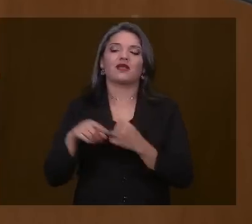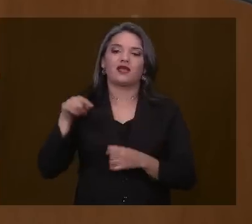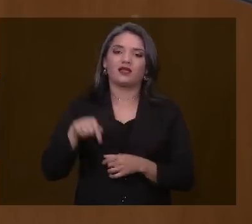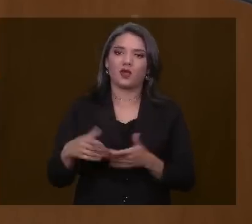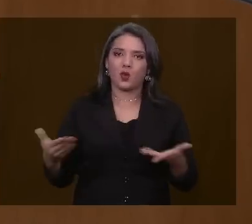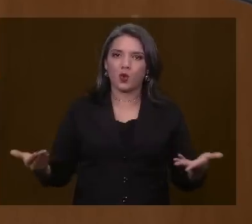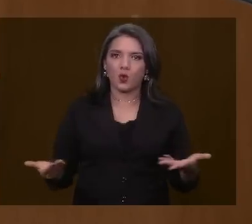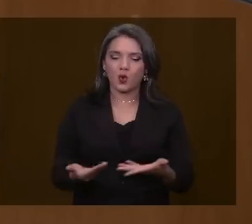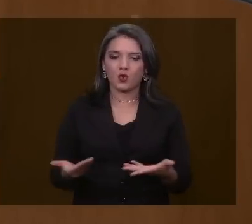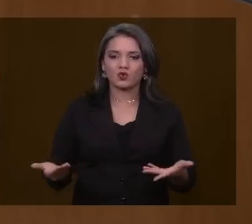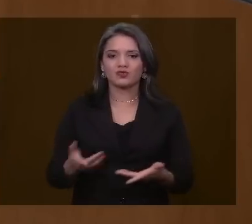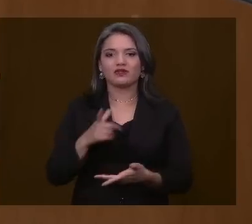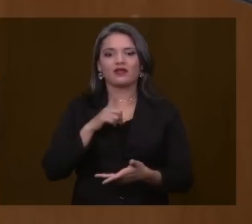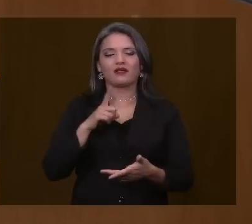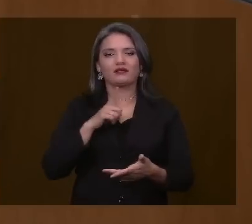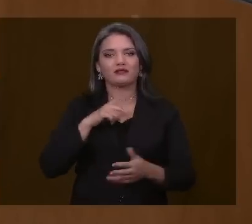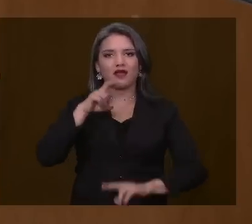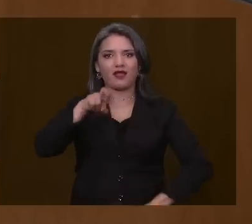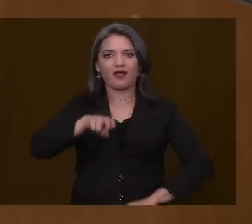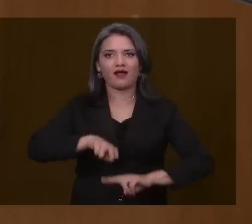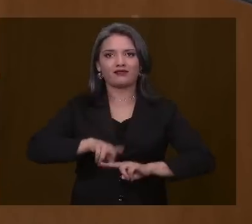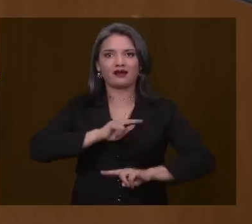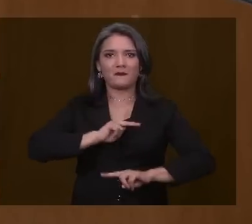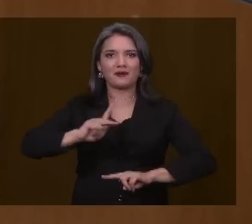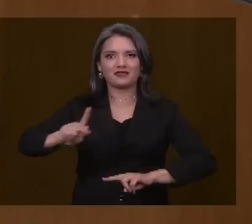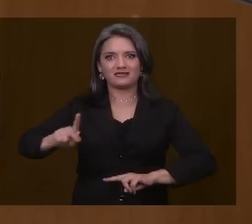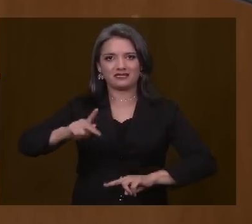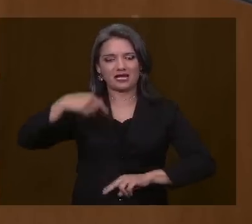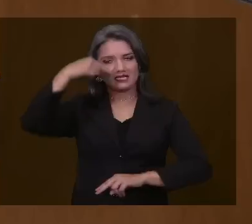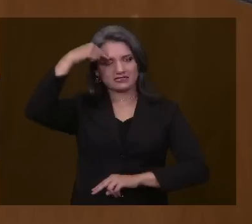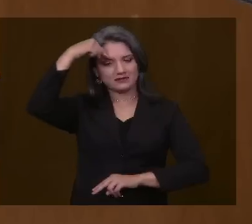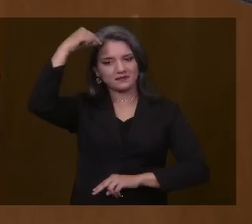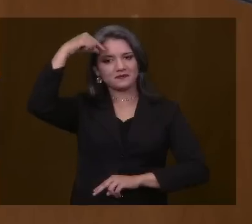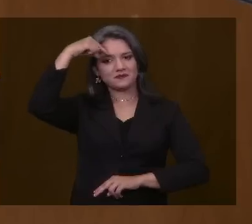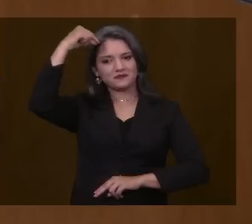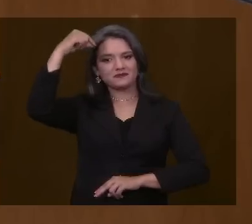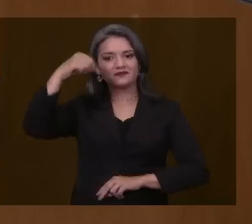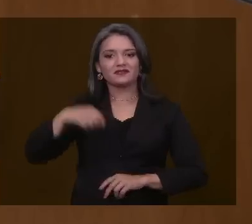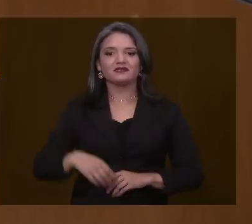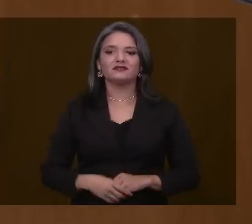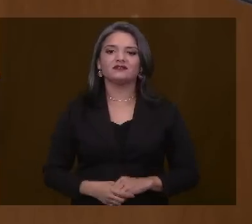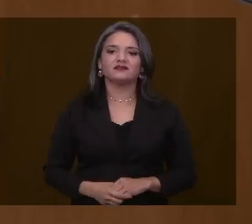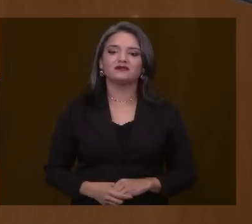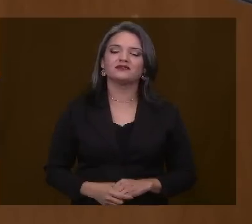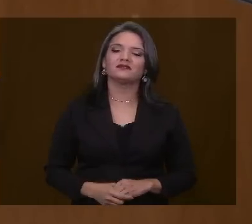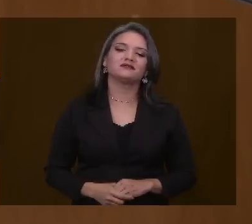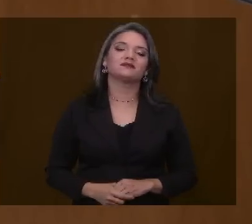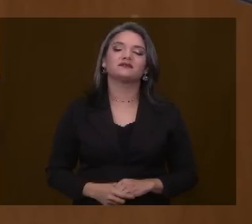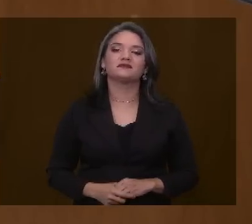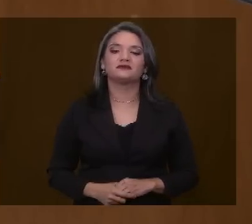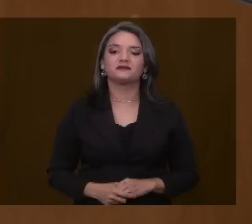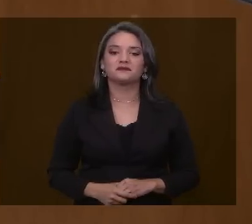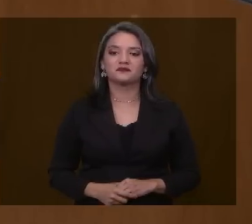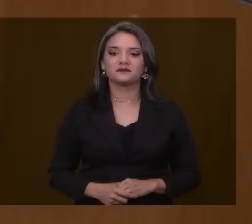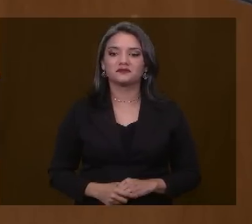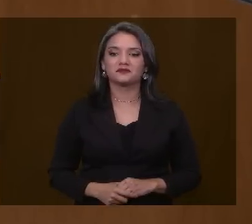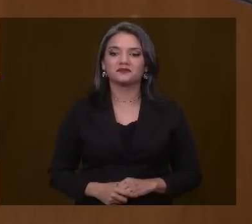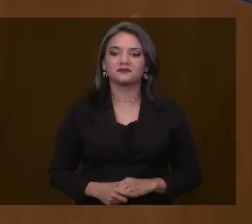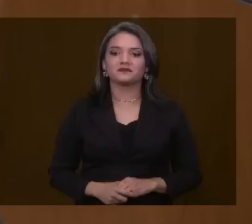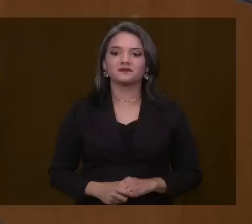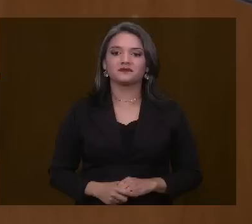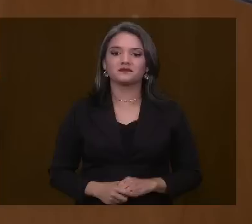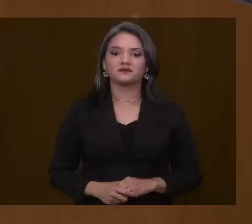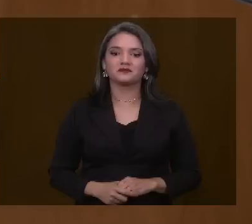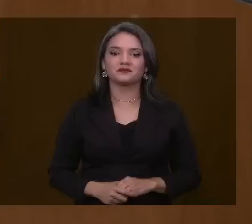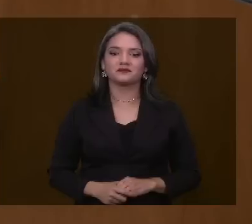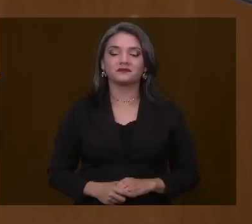hoje ocupado por Vossa Excelência, a cadeira de presidente do Supremo Tribunal Federal, onde